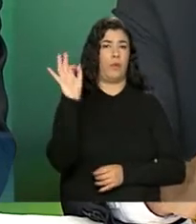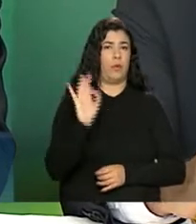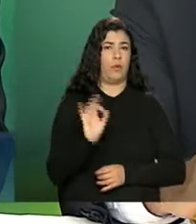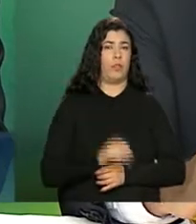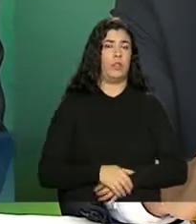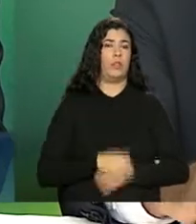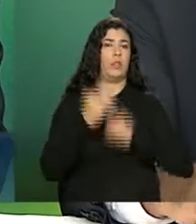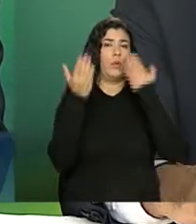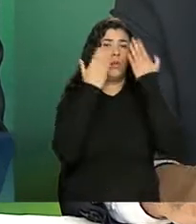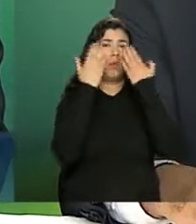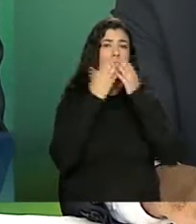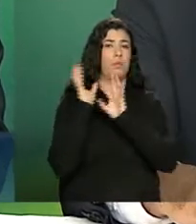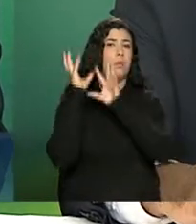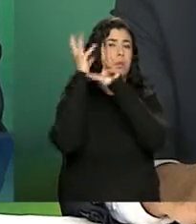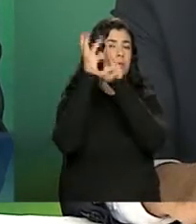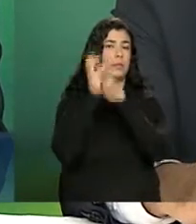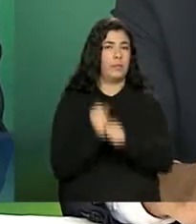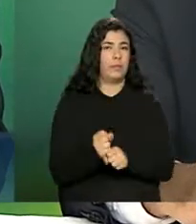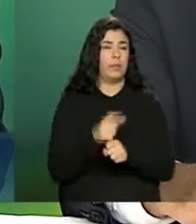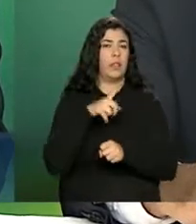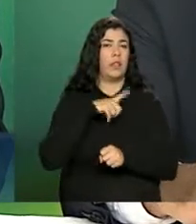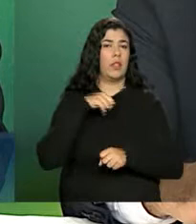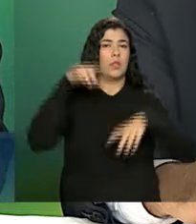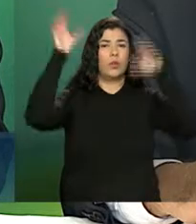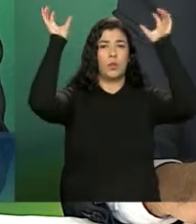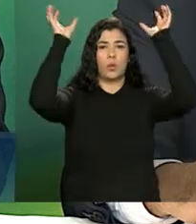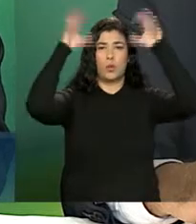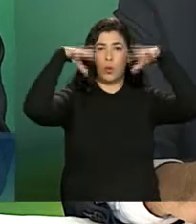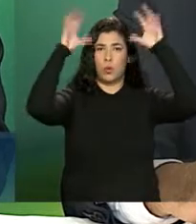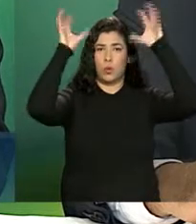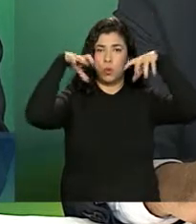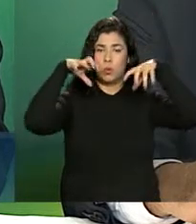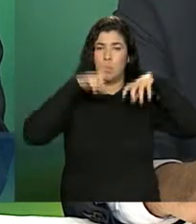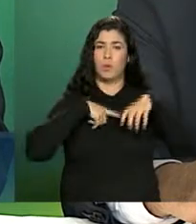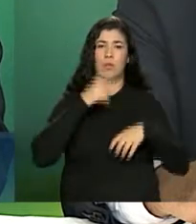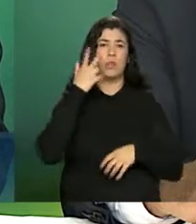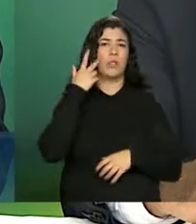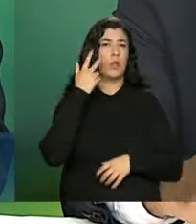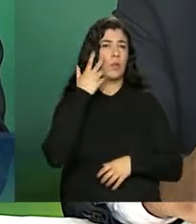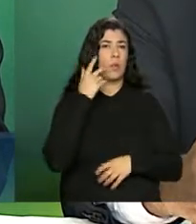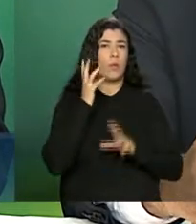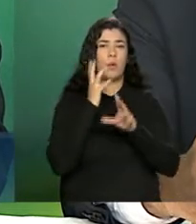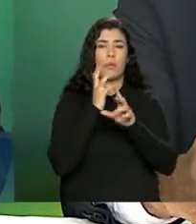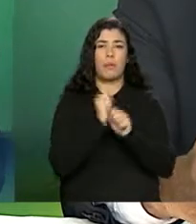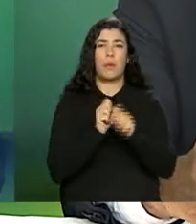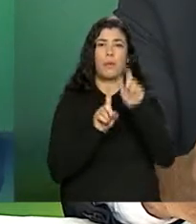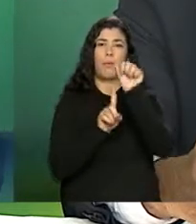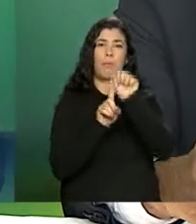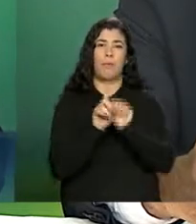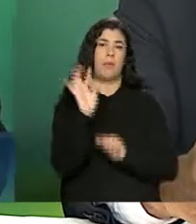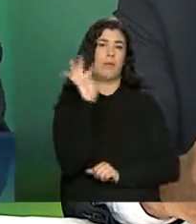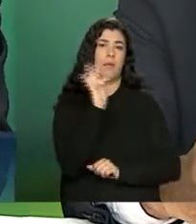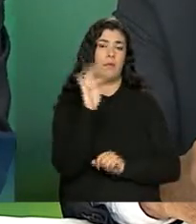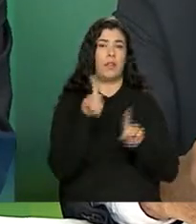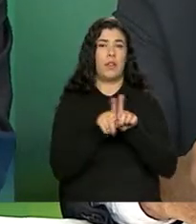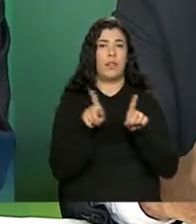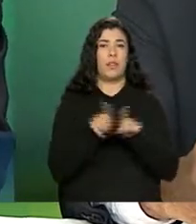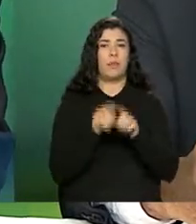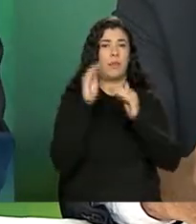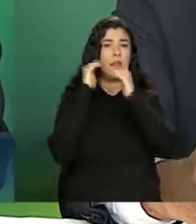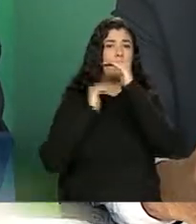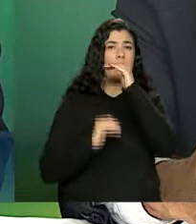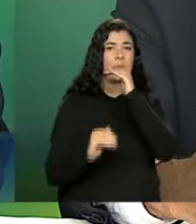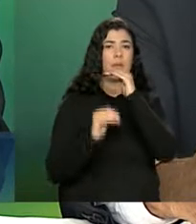históricos com chuvas dentro da Média nos meses de fevereiro e março muito